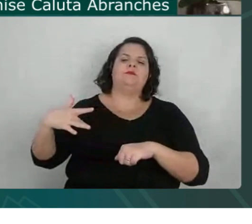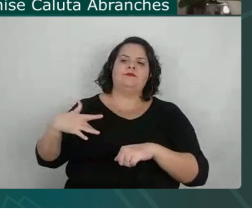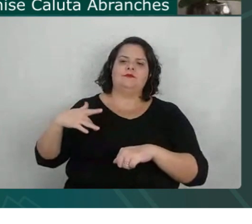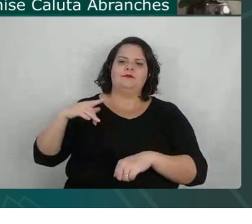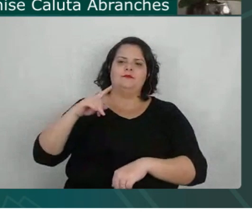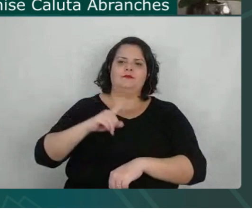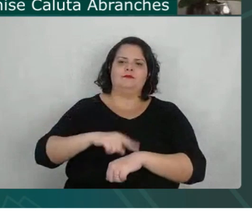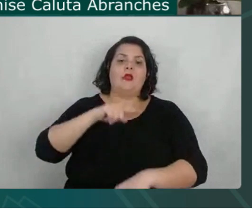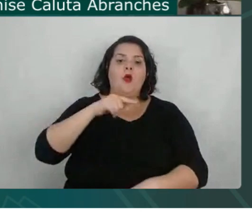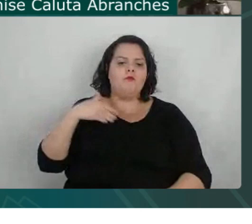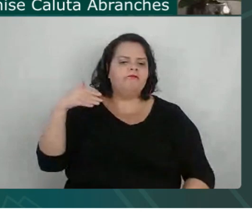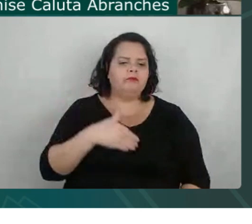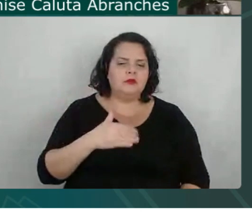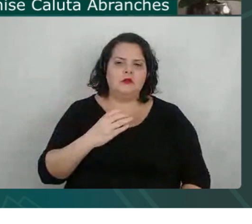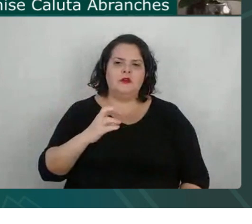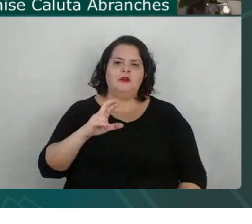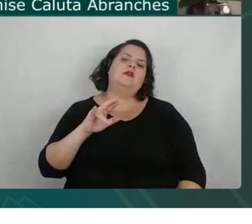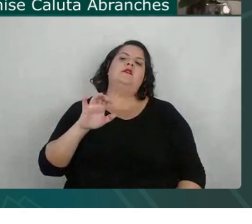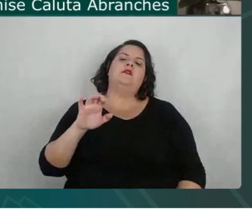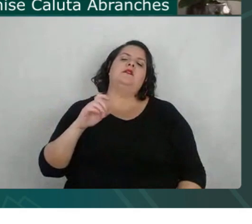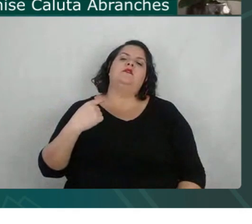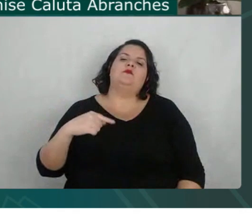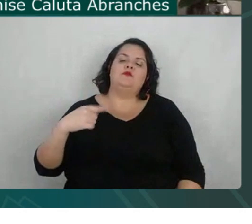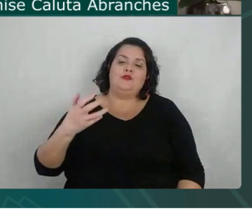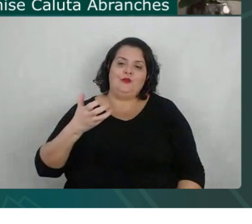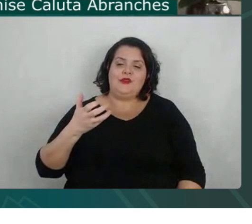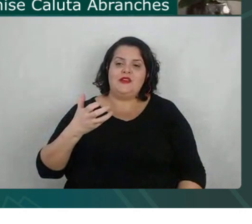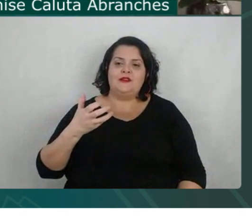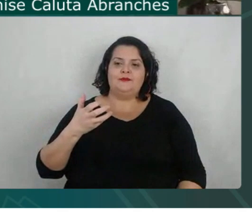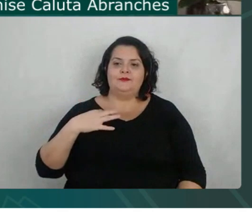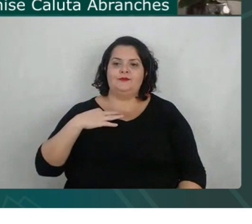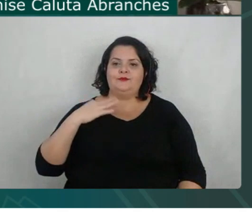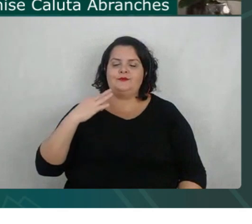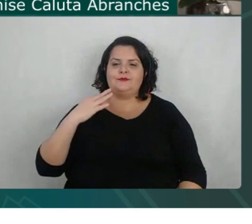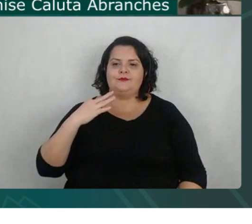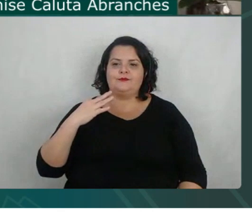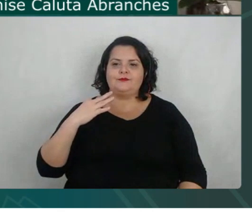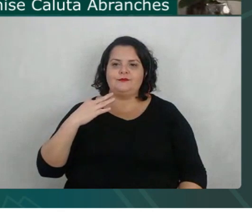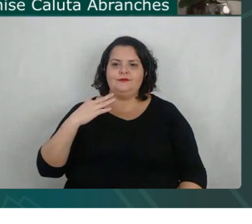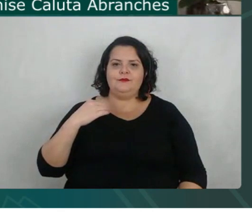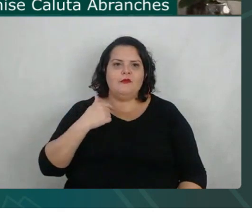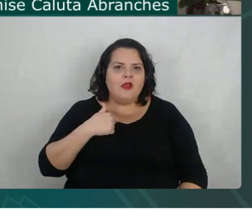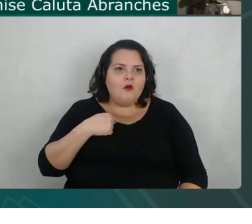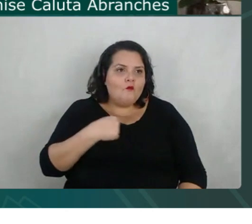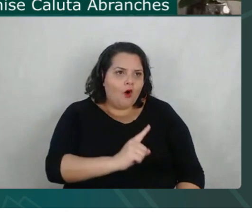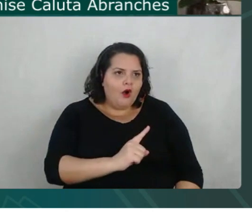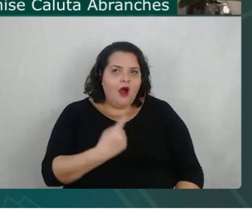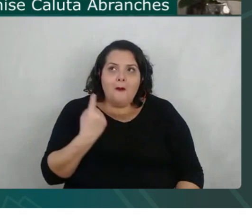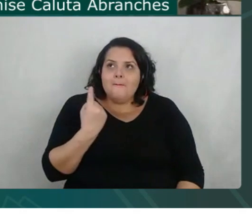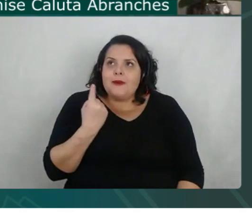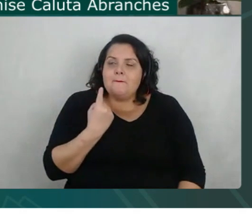para me inscrever, porque é o meu desejo imenso de ser voluntária. Ser número 1 foi uma coincidência também